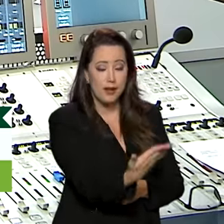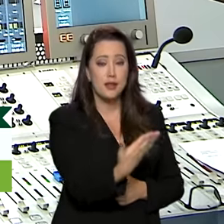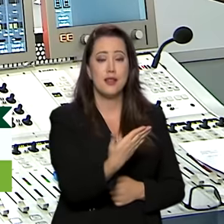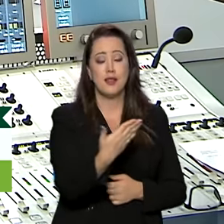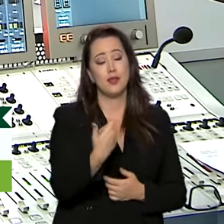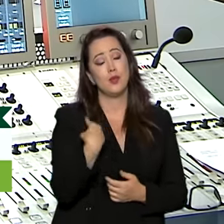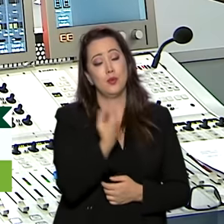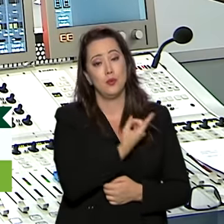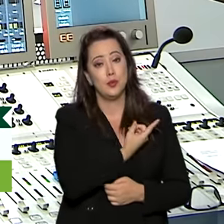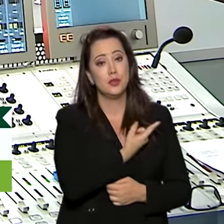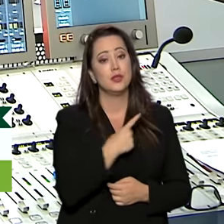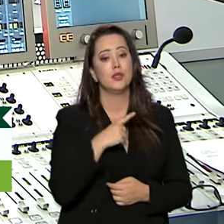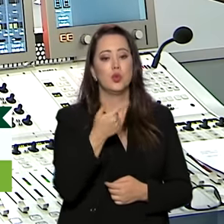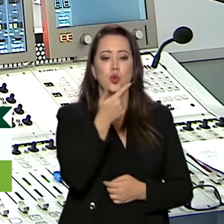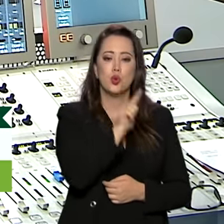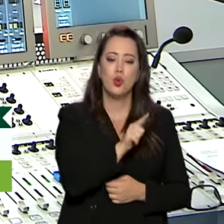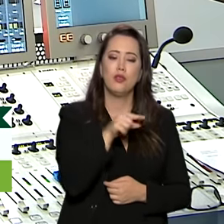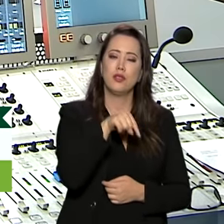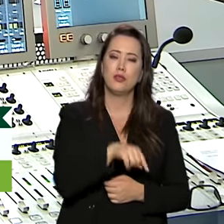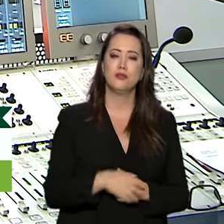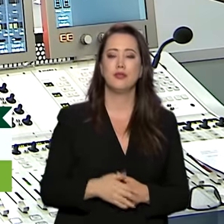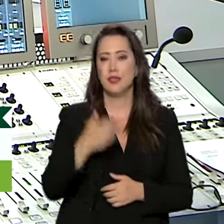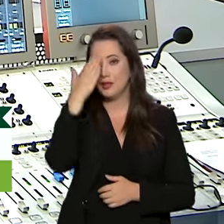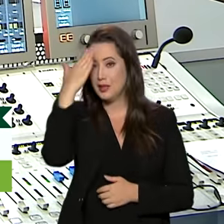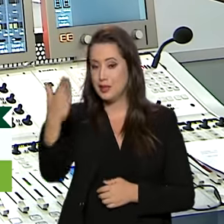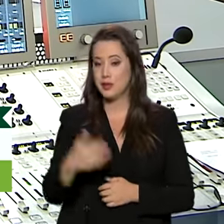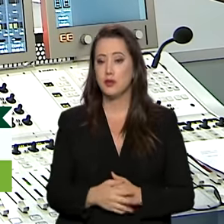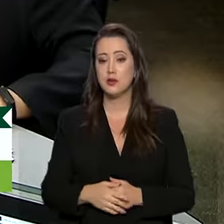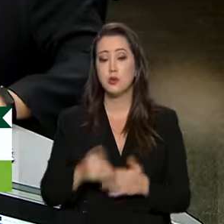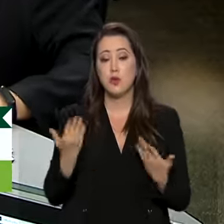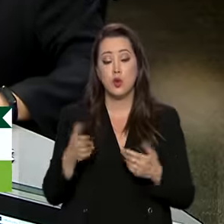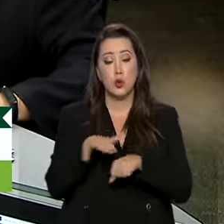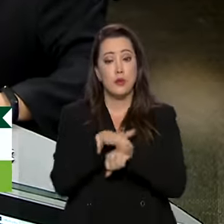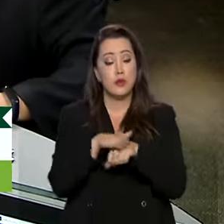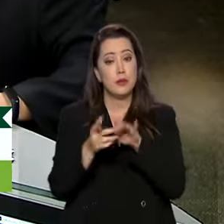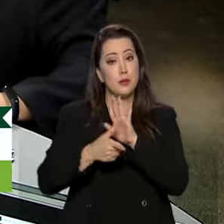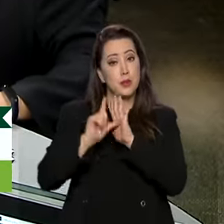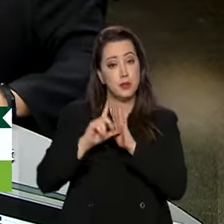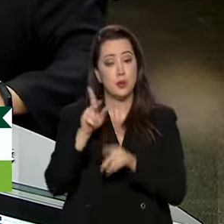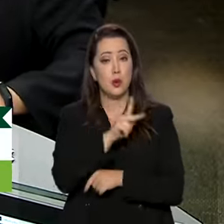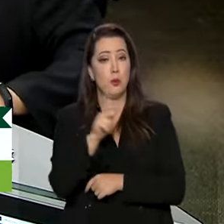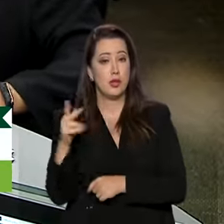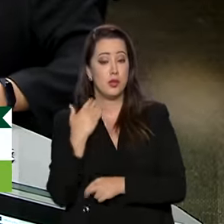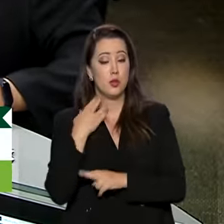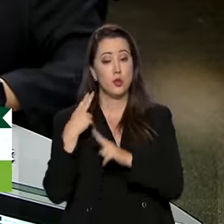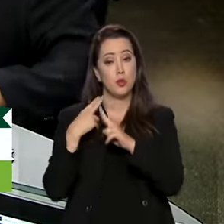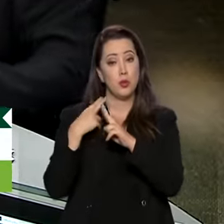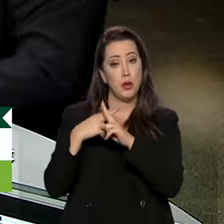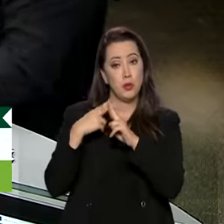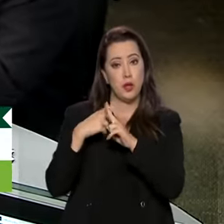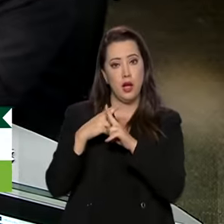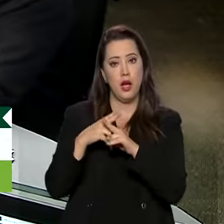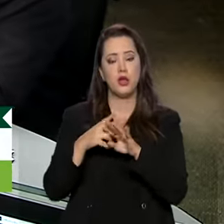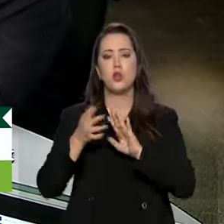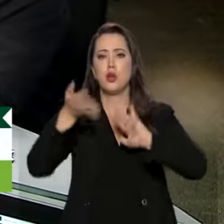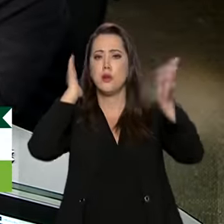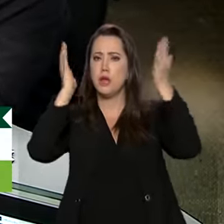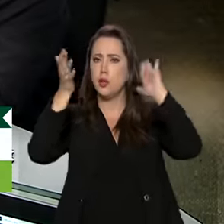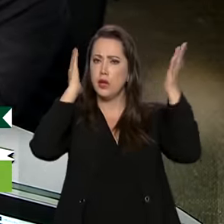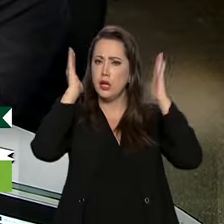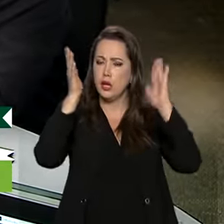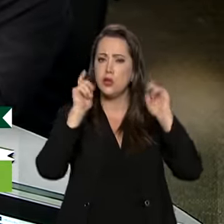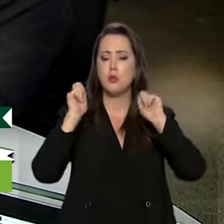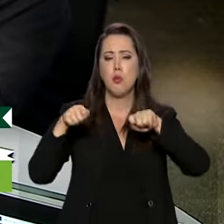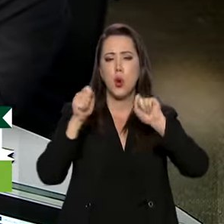e muito obrigado por nos ter mais uma vez aqui obrigado e como conversamos agora a pouco com o presidente da Caixa caminhoneiros autônomos